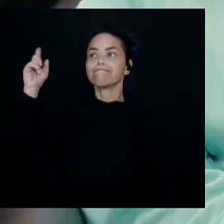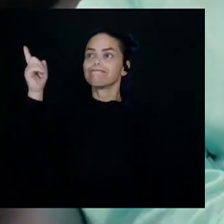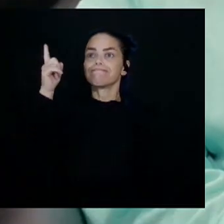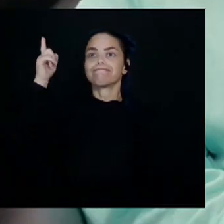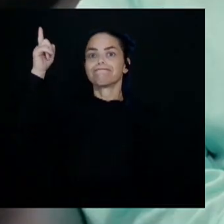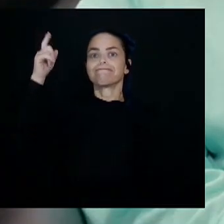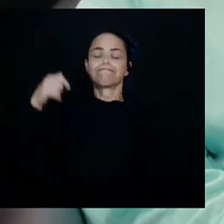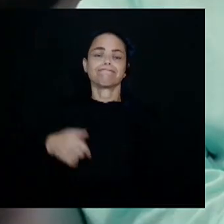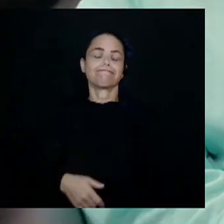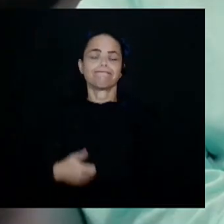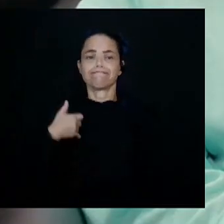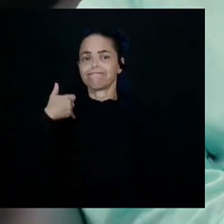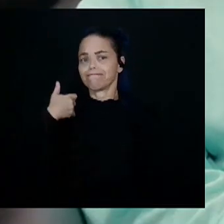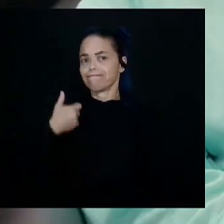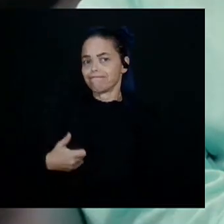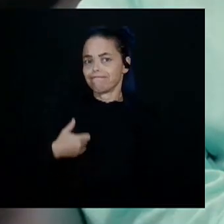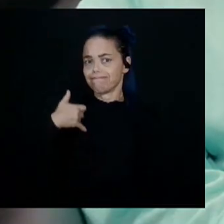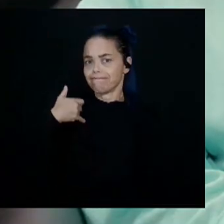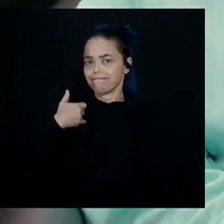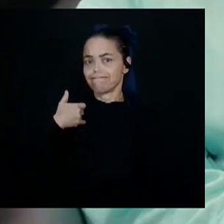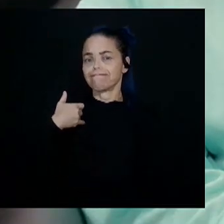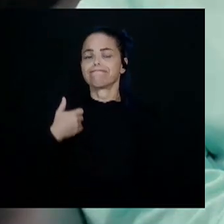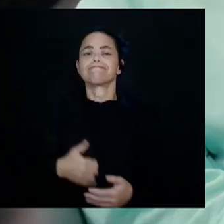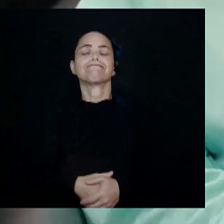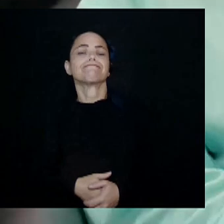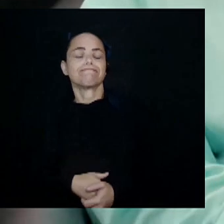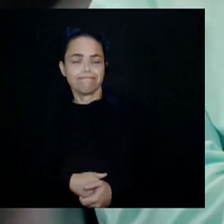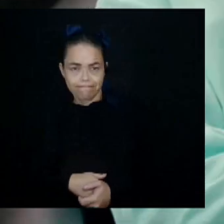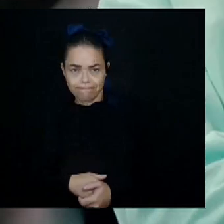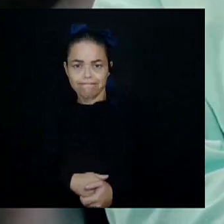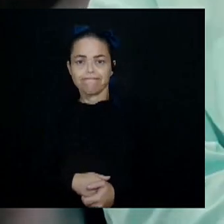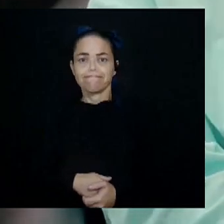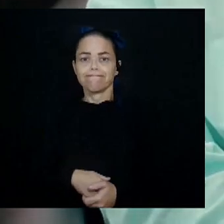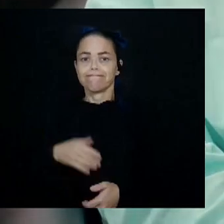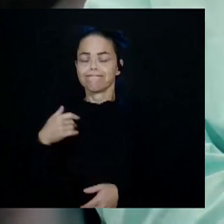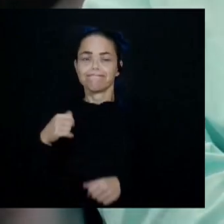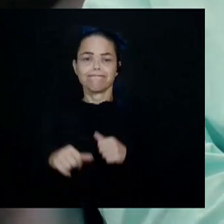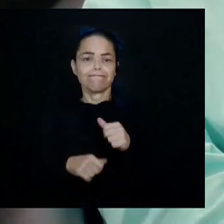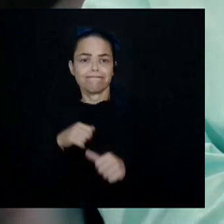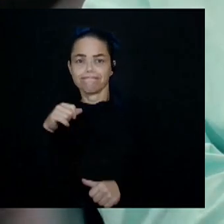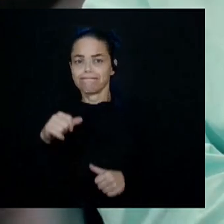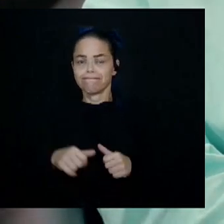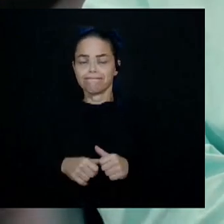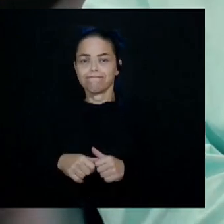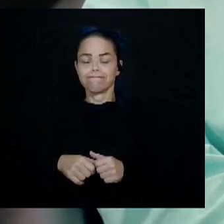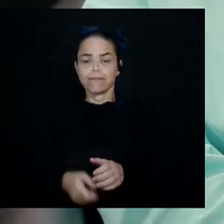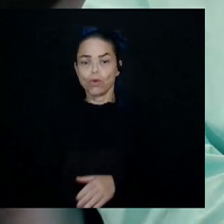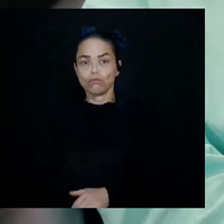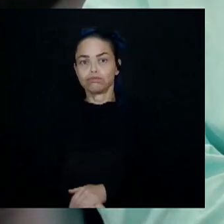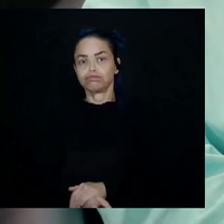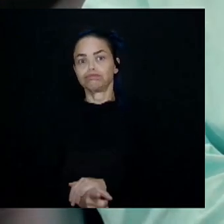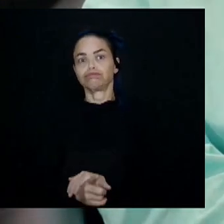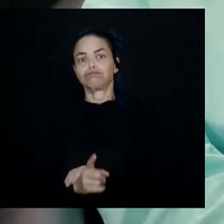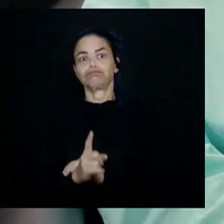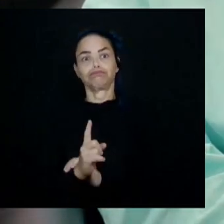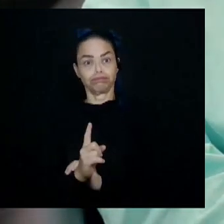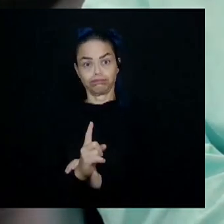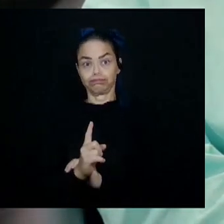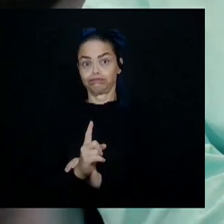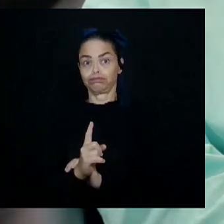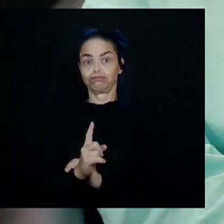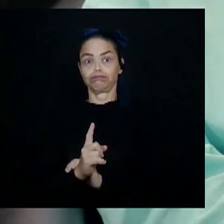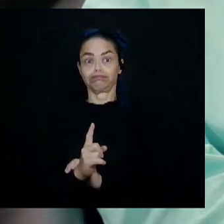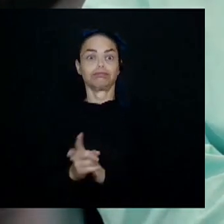idade, começa com alterações genitais. Então, esses são os sinais de alertas para